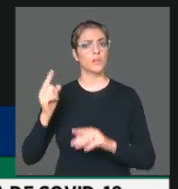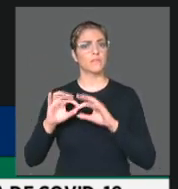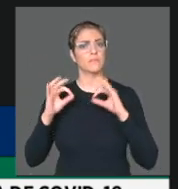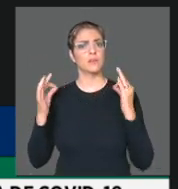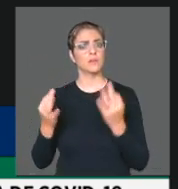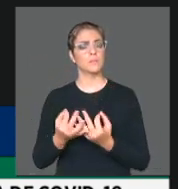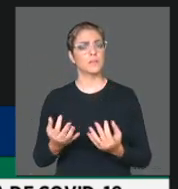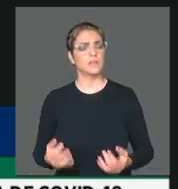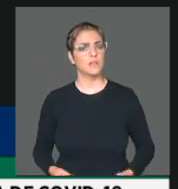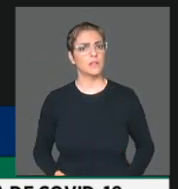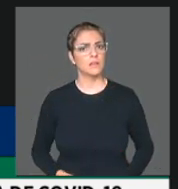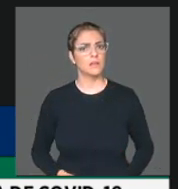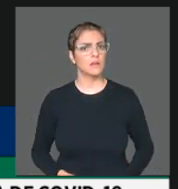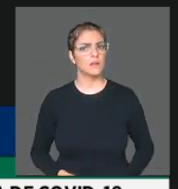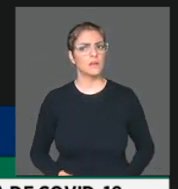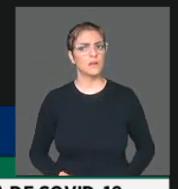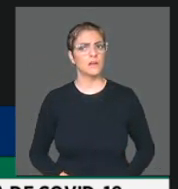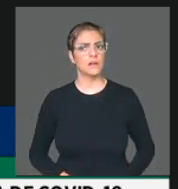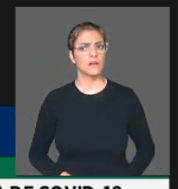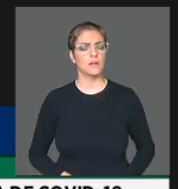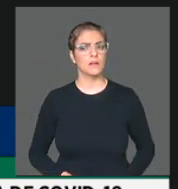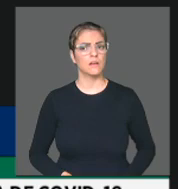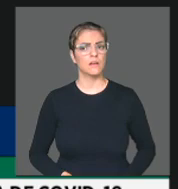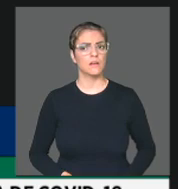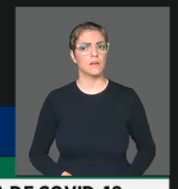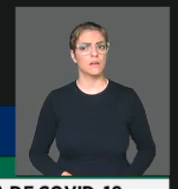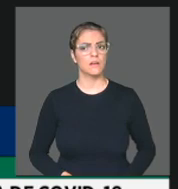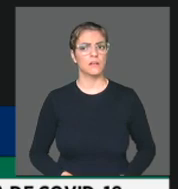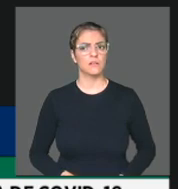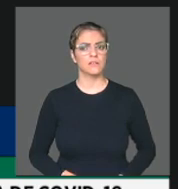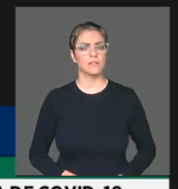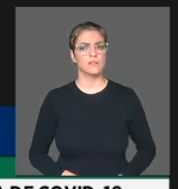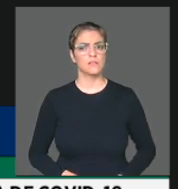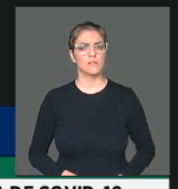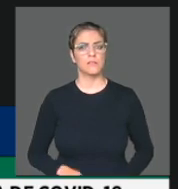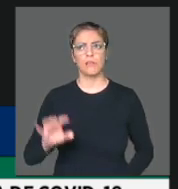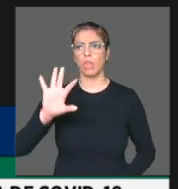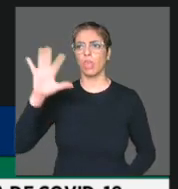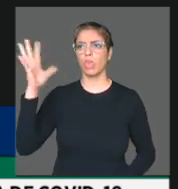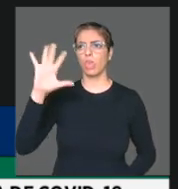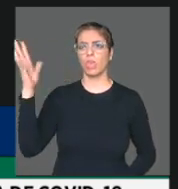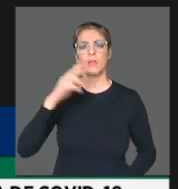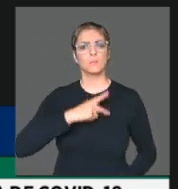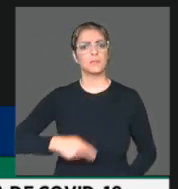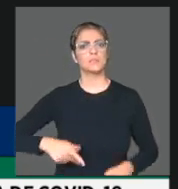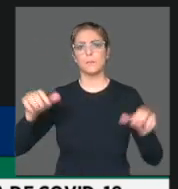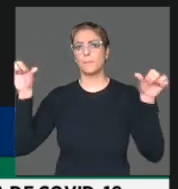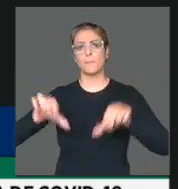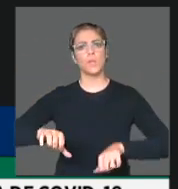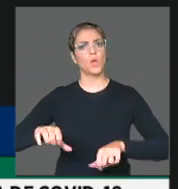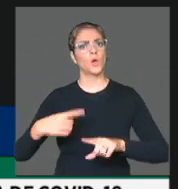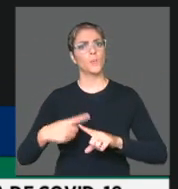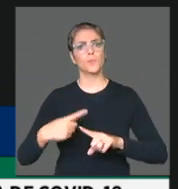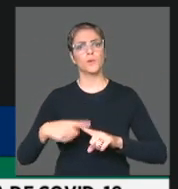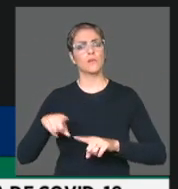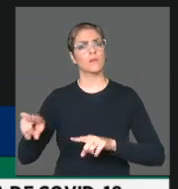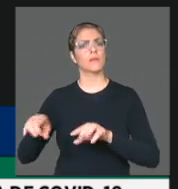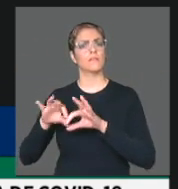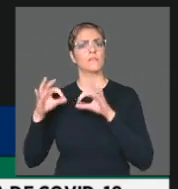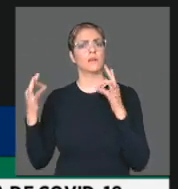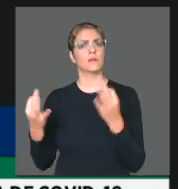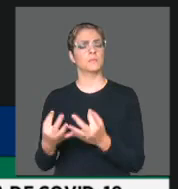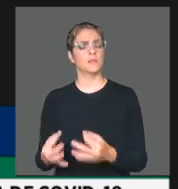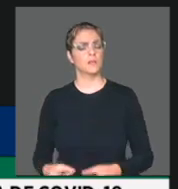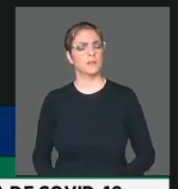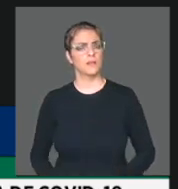que tira o presidente do sério, que torna o presidente mais instável do que sempre é, é a sua família. Ele não